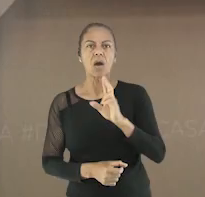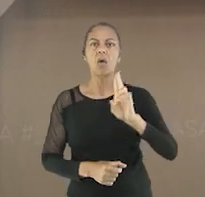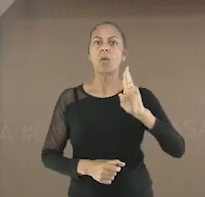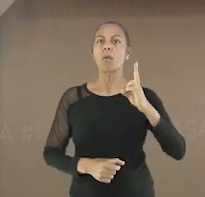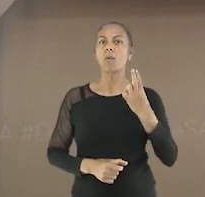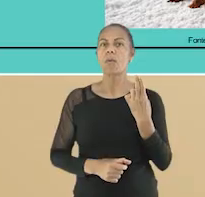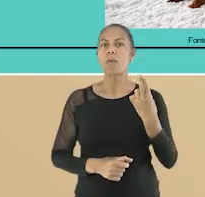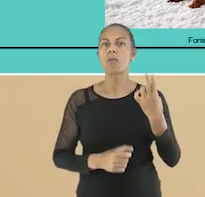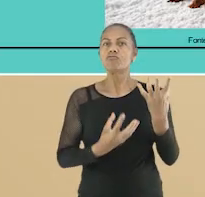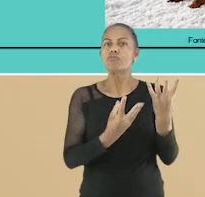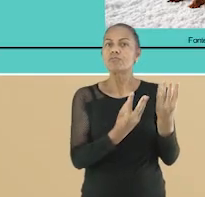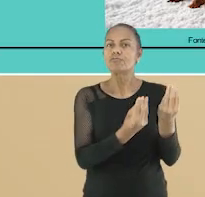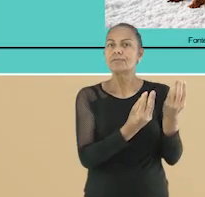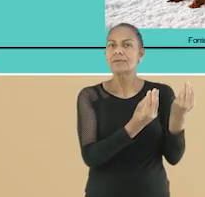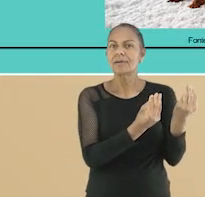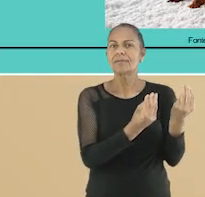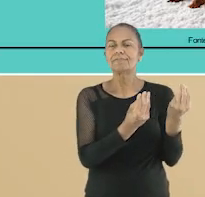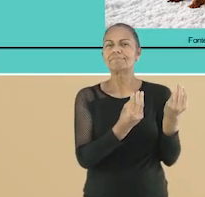um pouco.